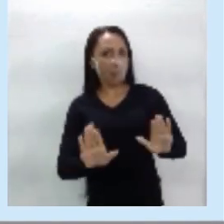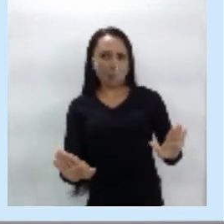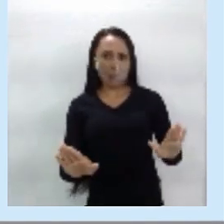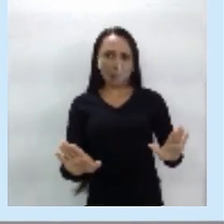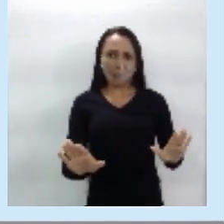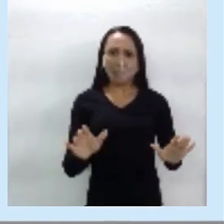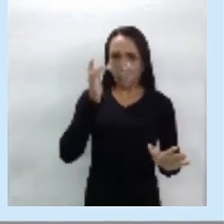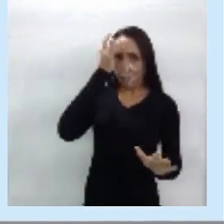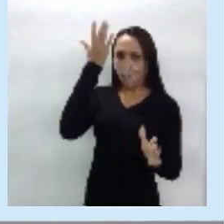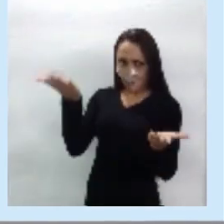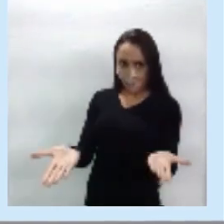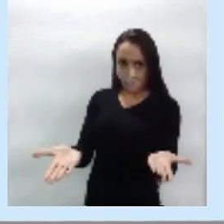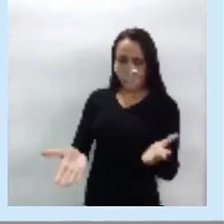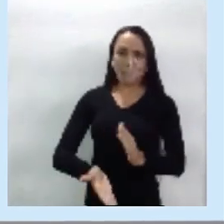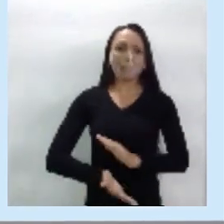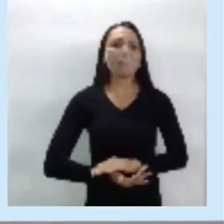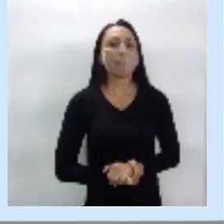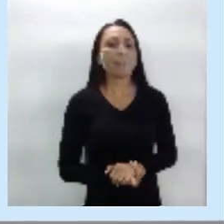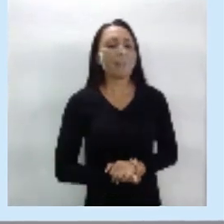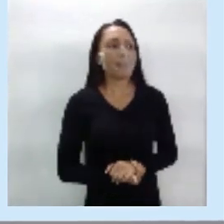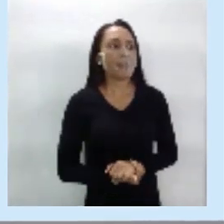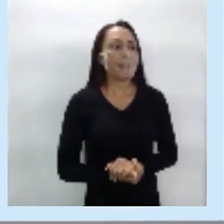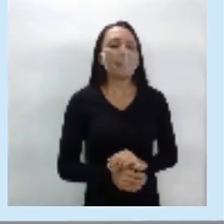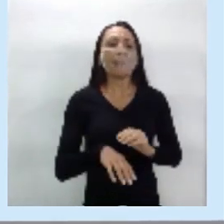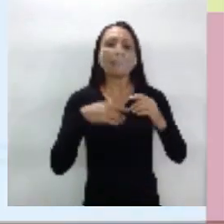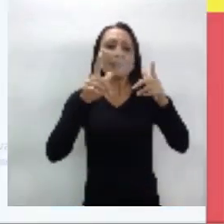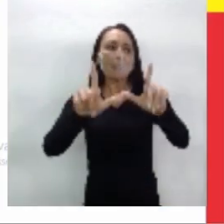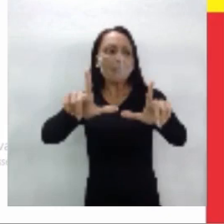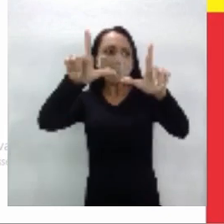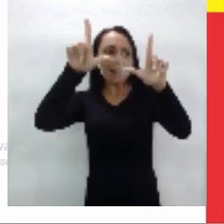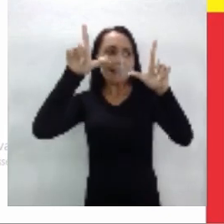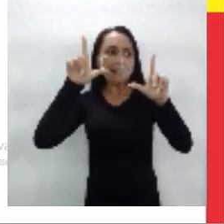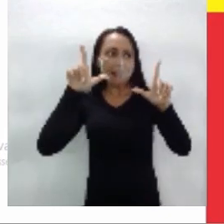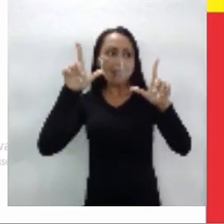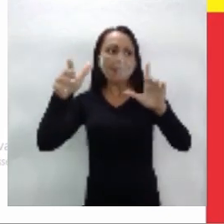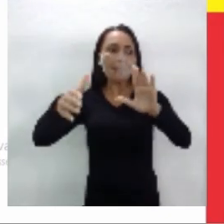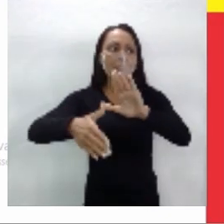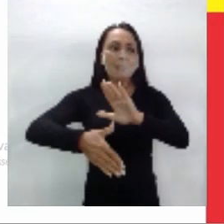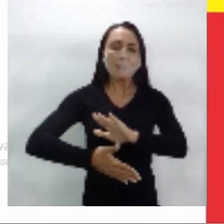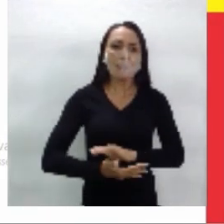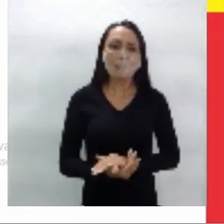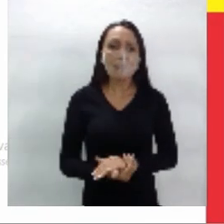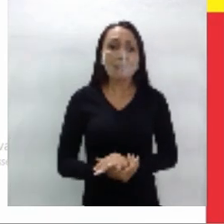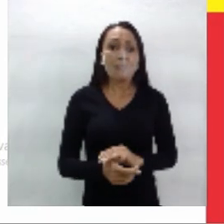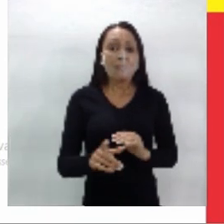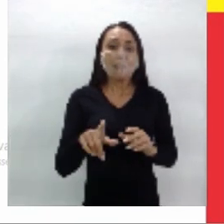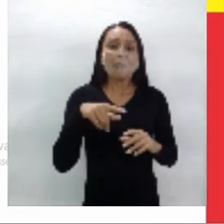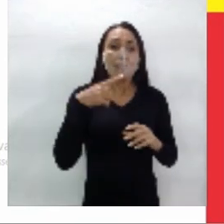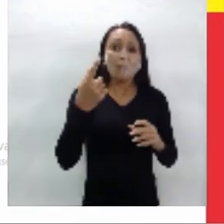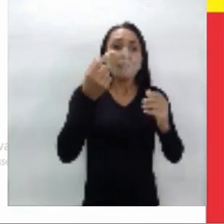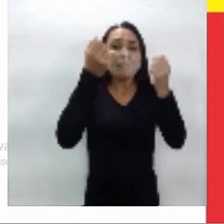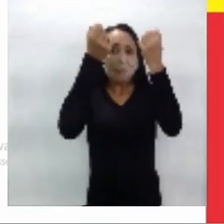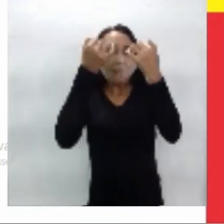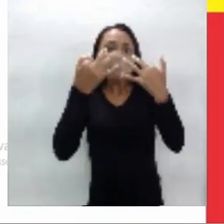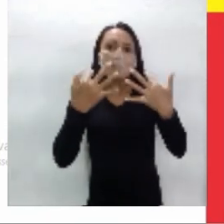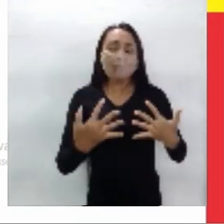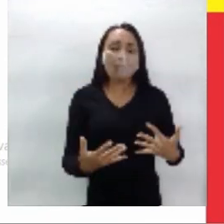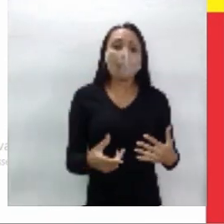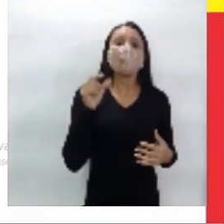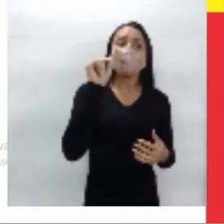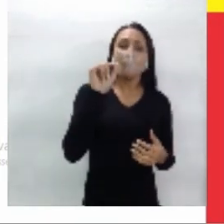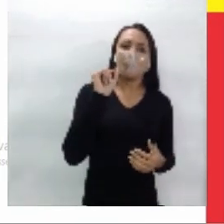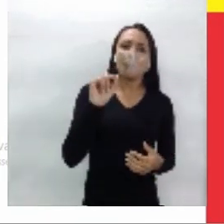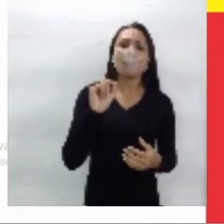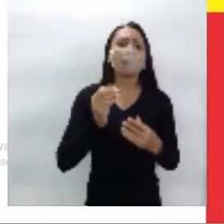Ponto. Simples e fácil. Na próxima tela, tá certo? Na próxima tela, nós veremos